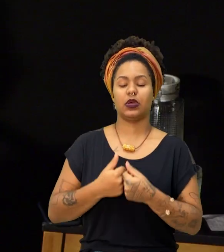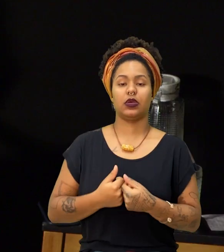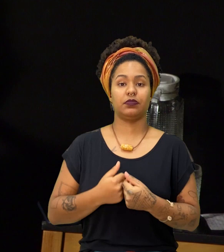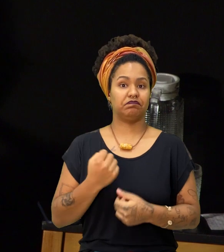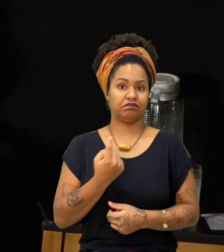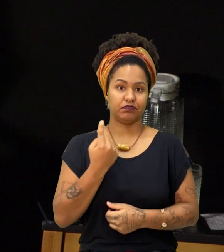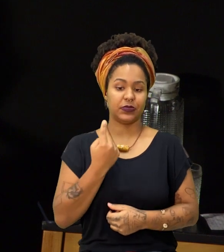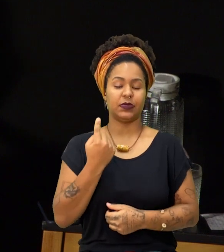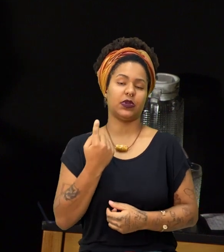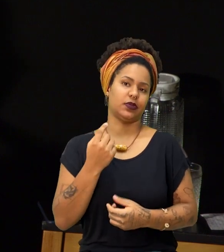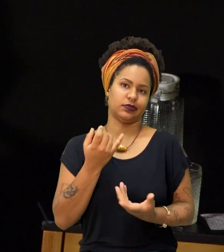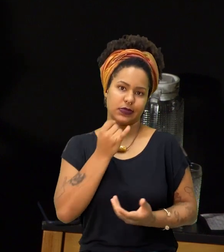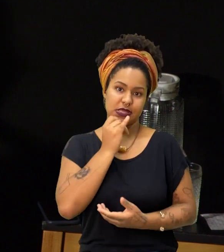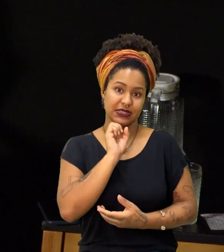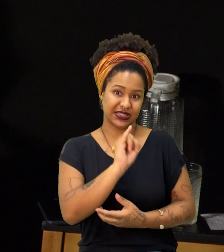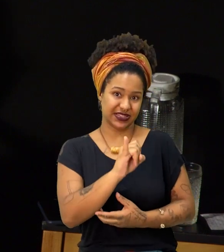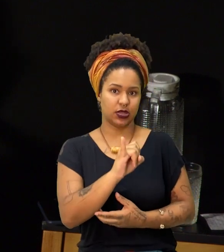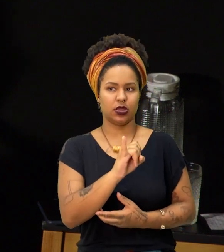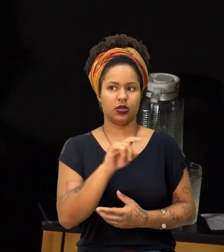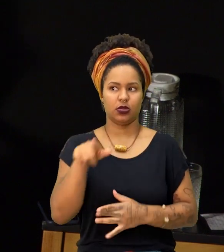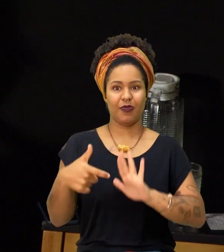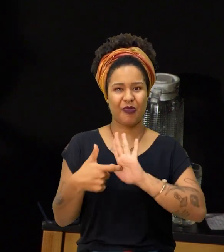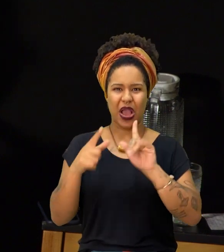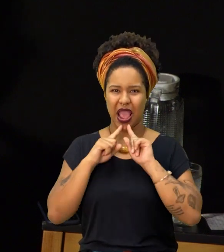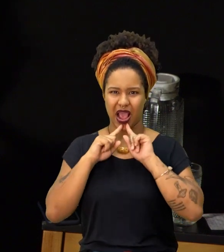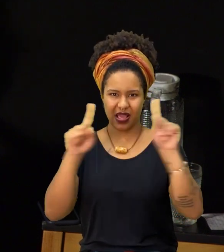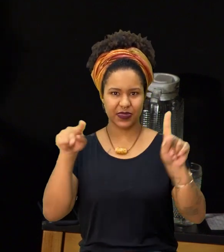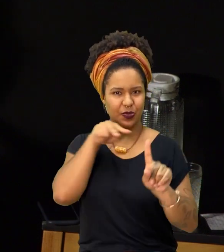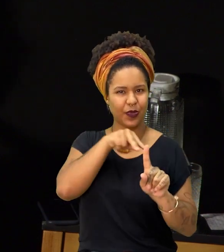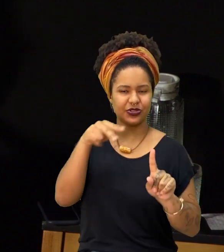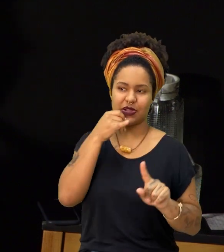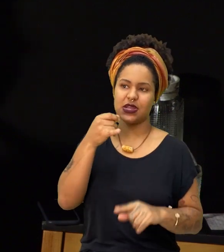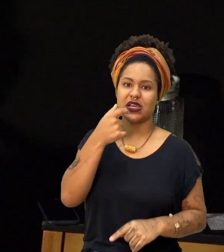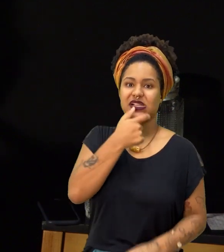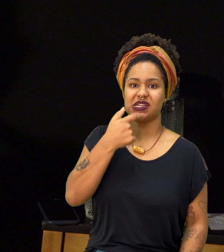primeiro se mostra a reclamação de um ponto de vista do inglês, né?